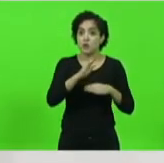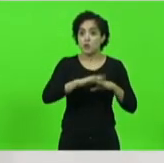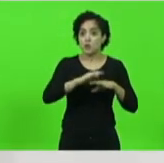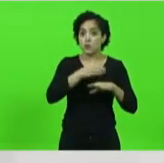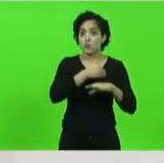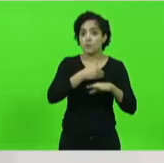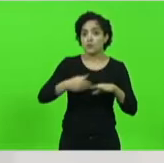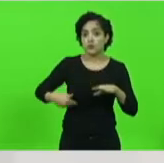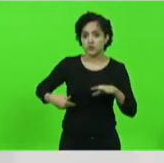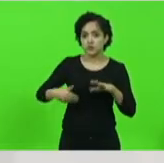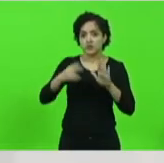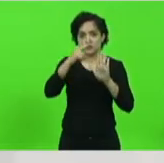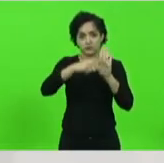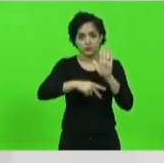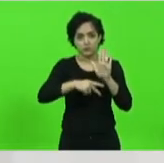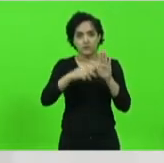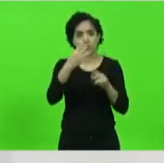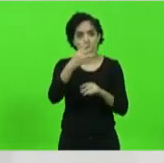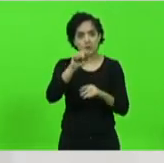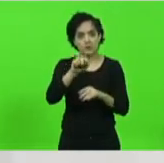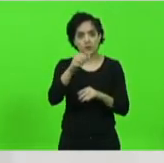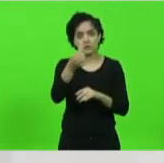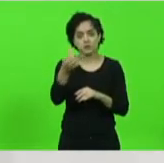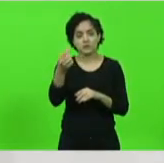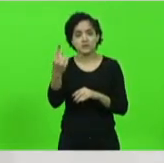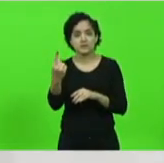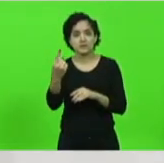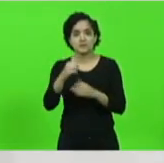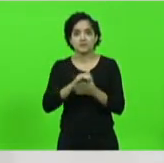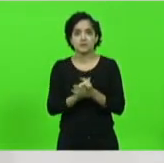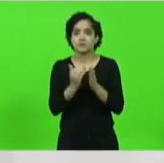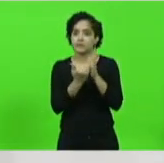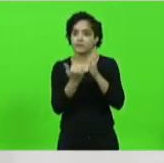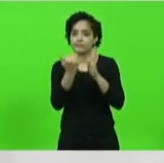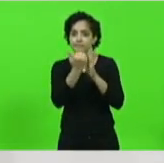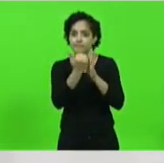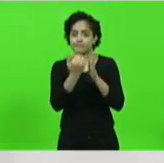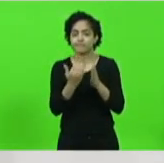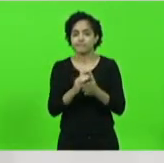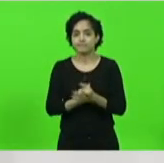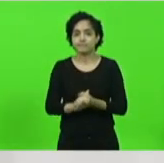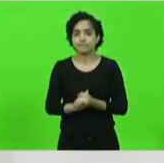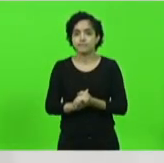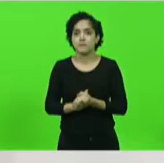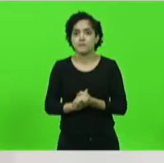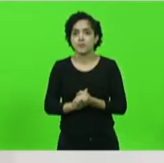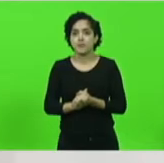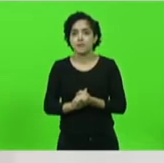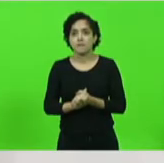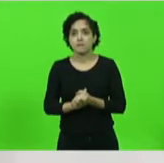só 4.661 vão ganhar mais. Com a linear,